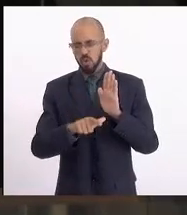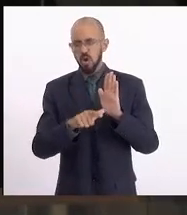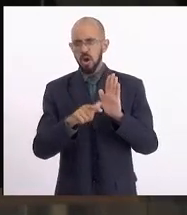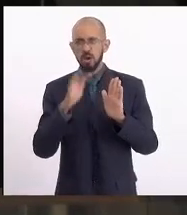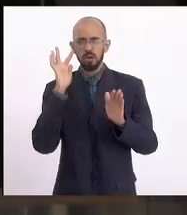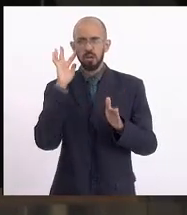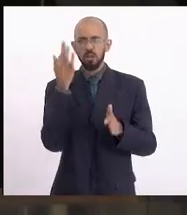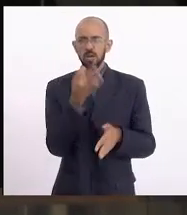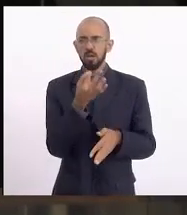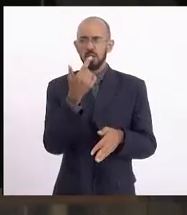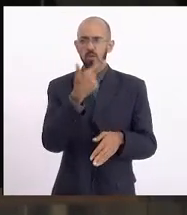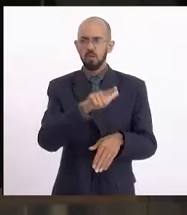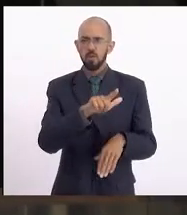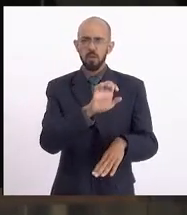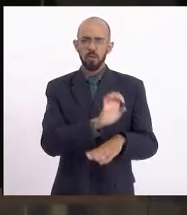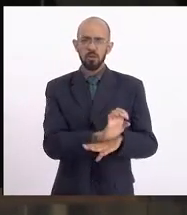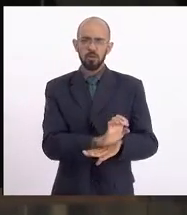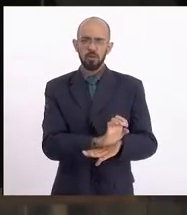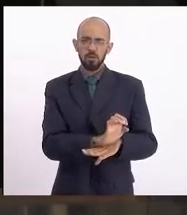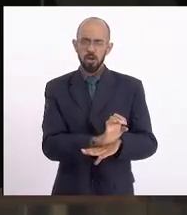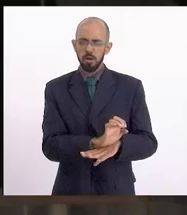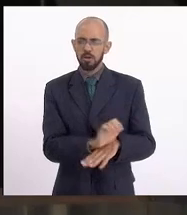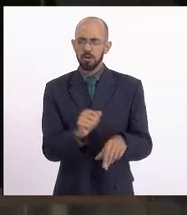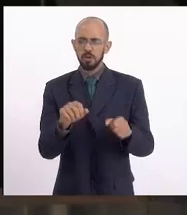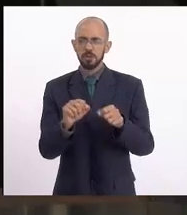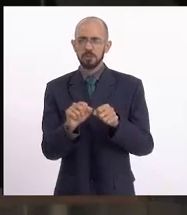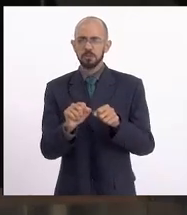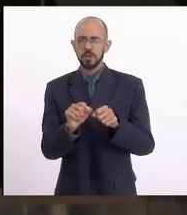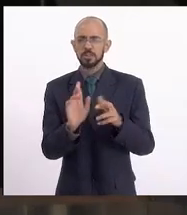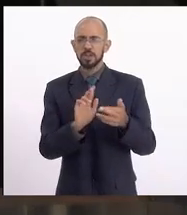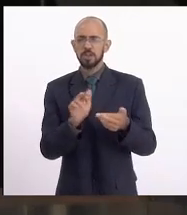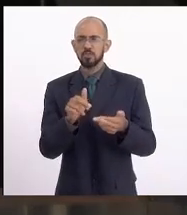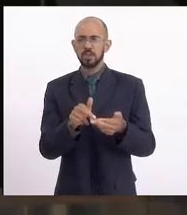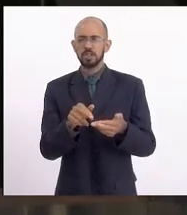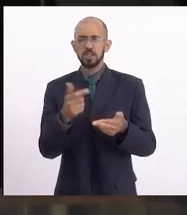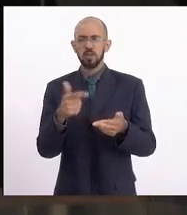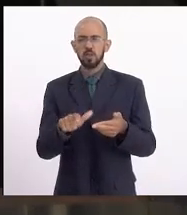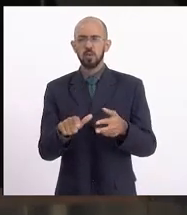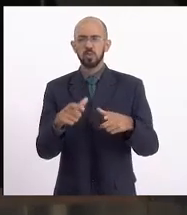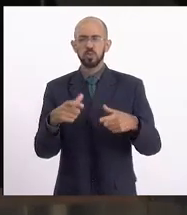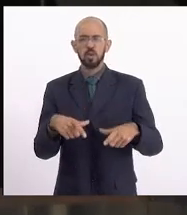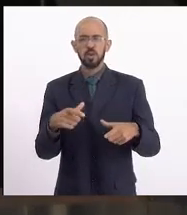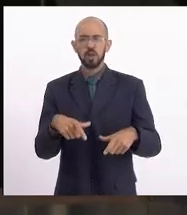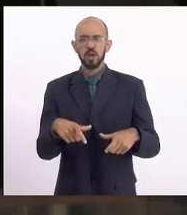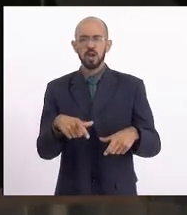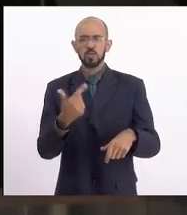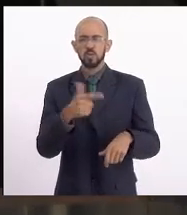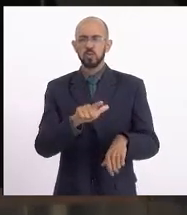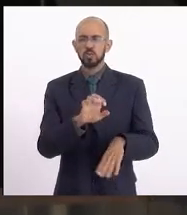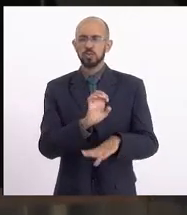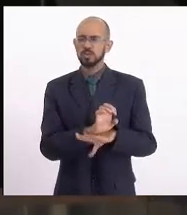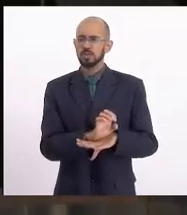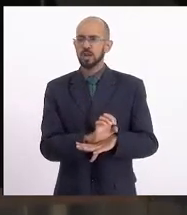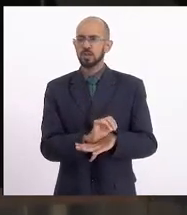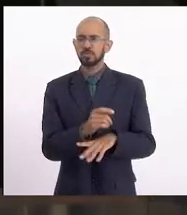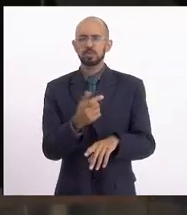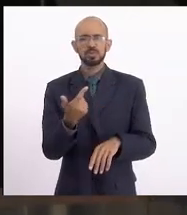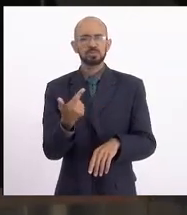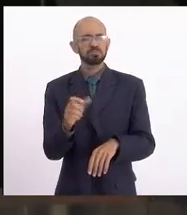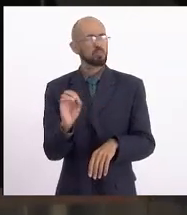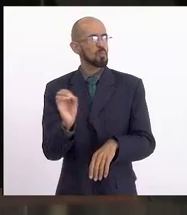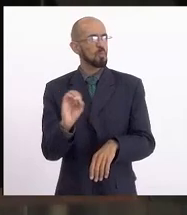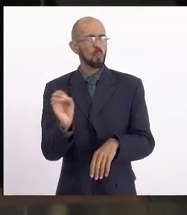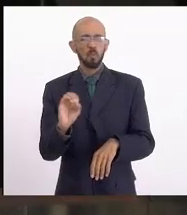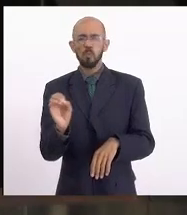estados. Inclusive, faz-se menção na sentença a outras localidades, a um outro estado brasileiro, nada tendo a ver com